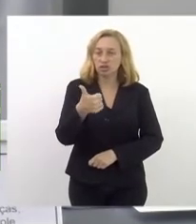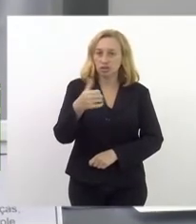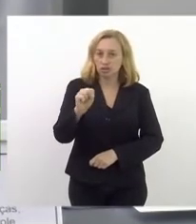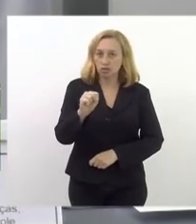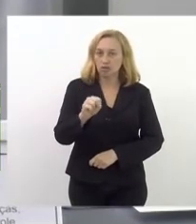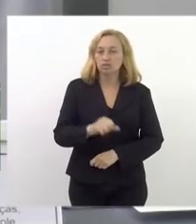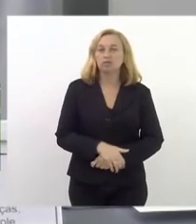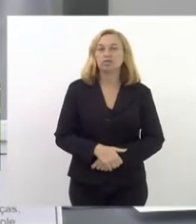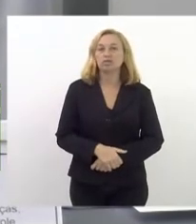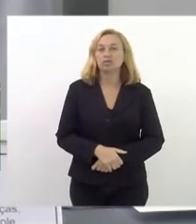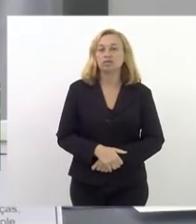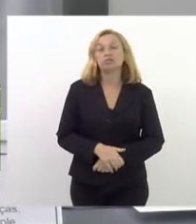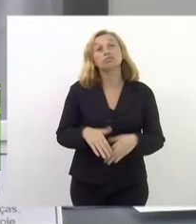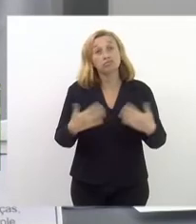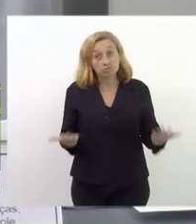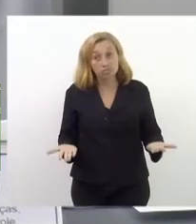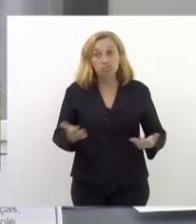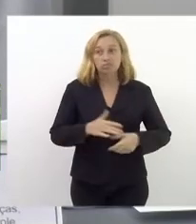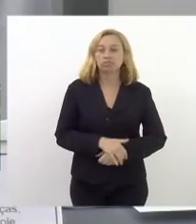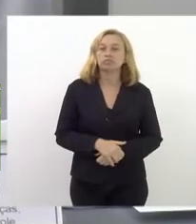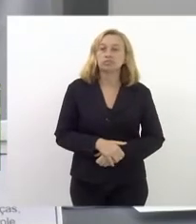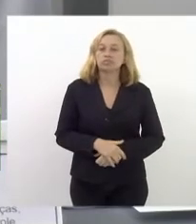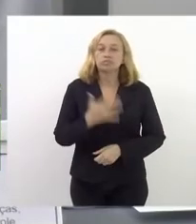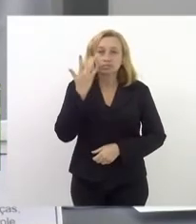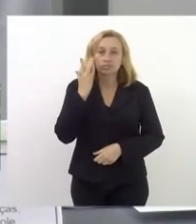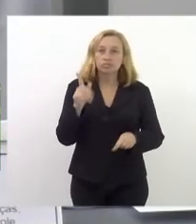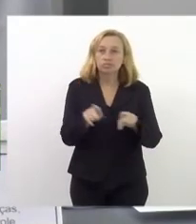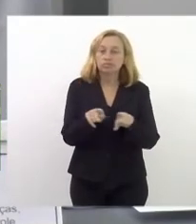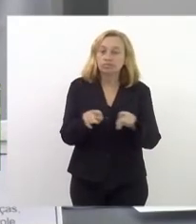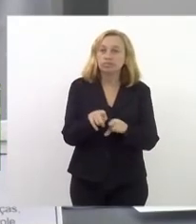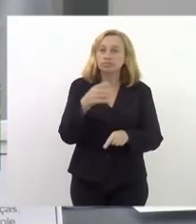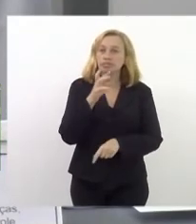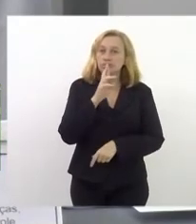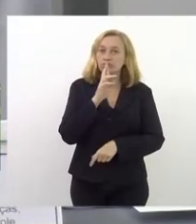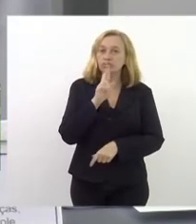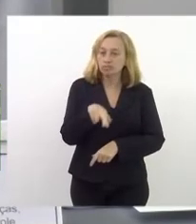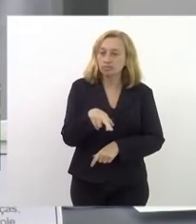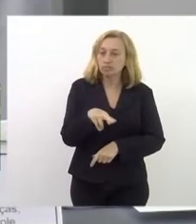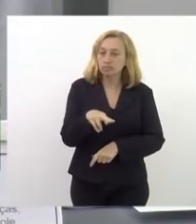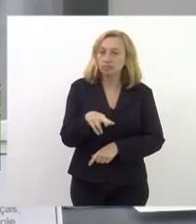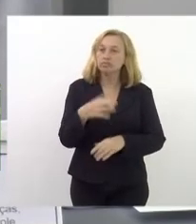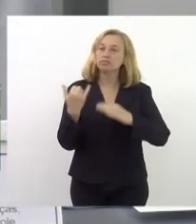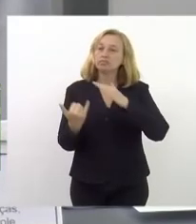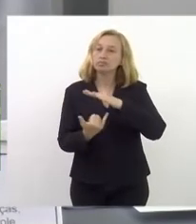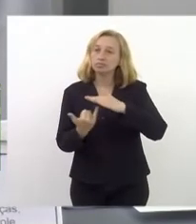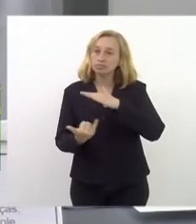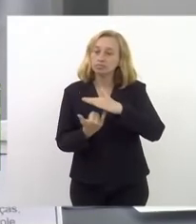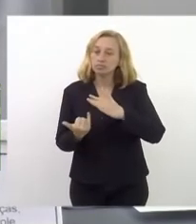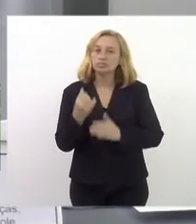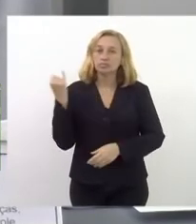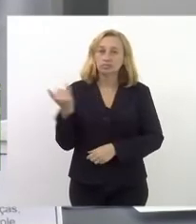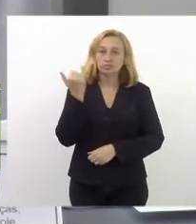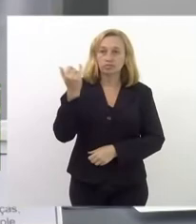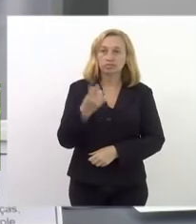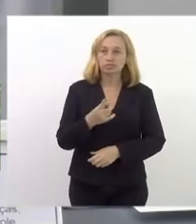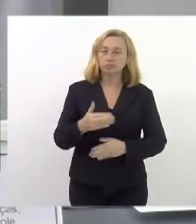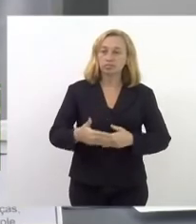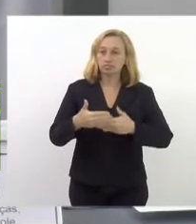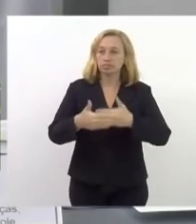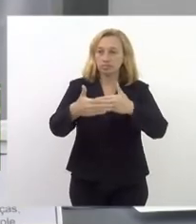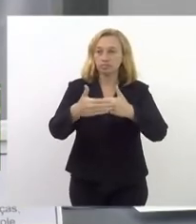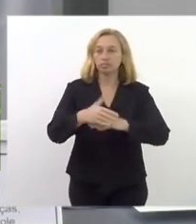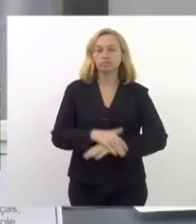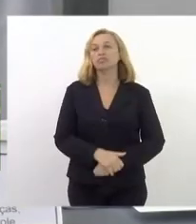PG-18. Então, acho que esse também é um resultado institucional importante para avançar.